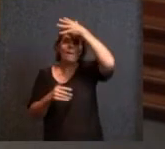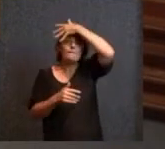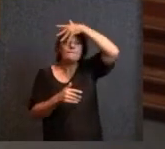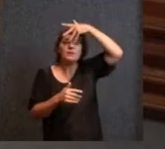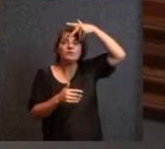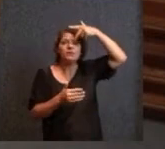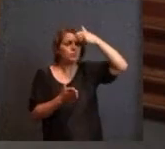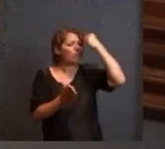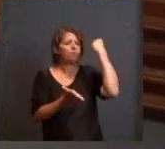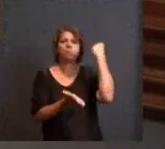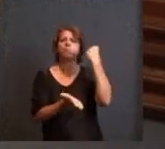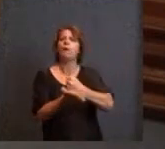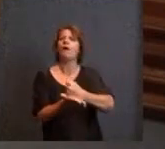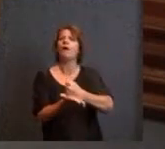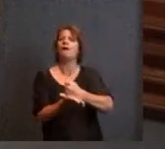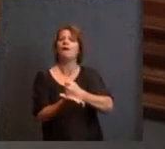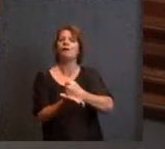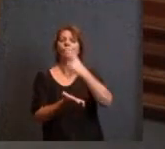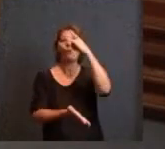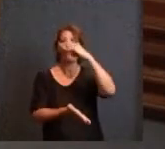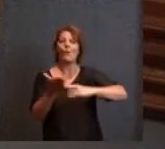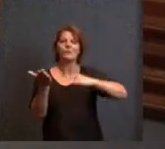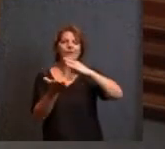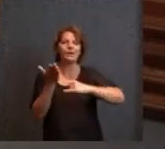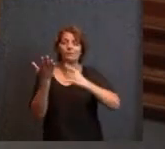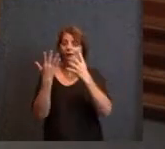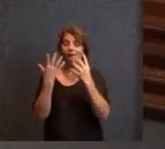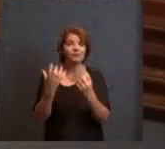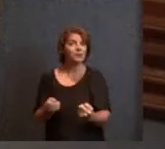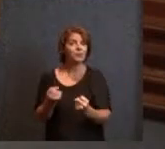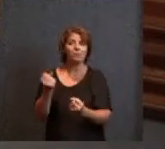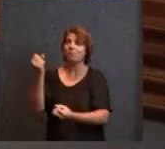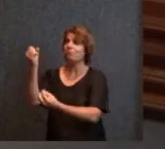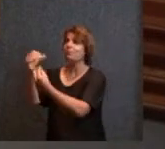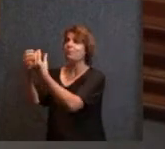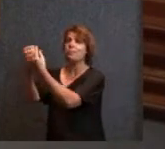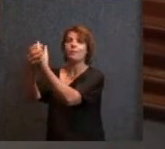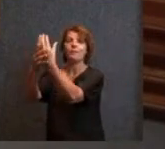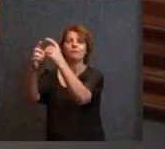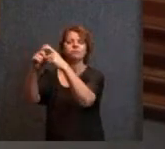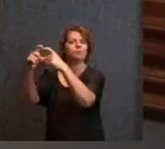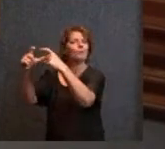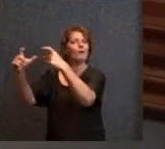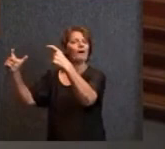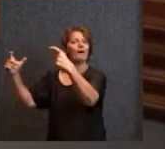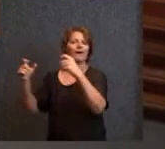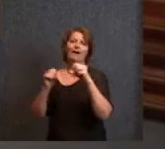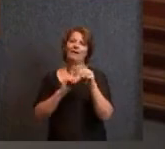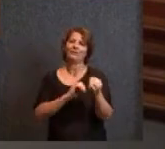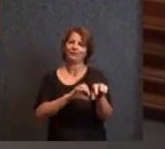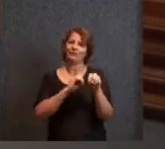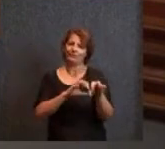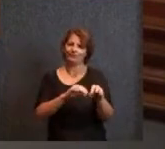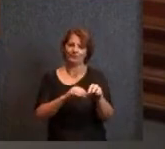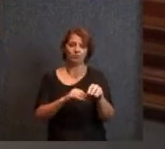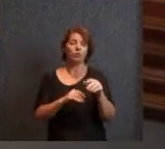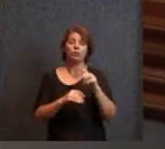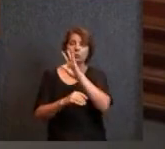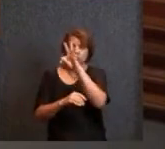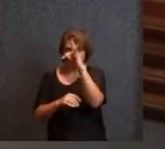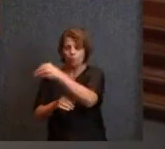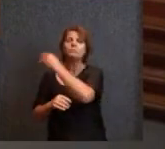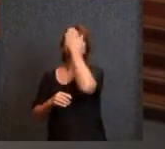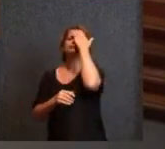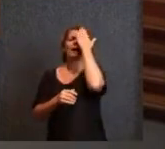a liderança, a determinação e a aprovação do prefeito. Então, esse investimento, todos que estão aqui acompanham e sabem.